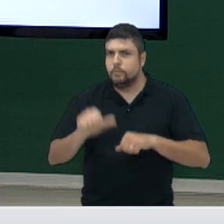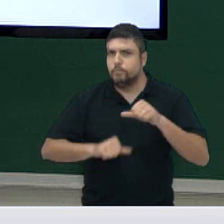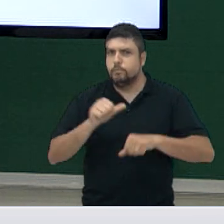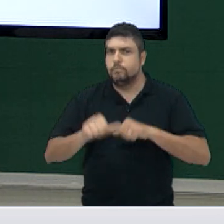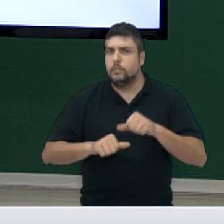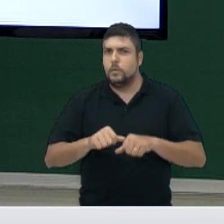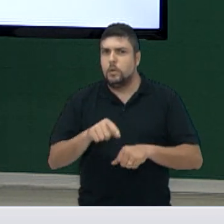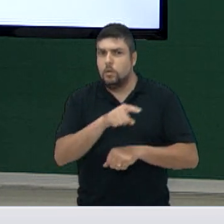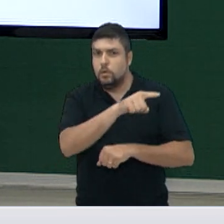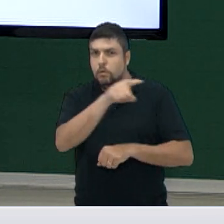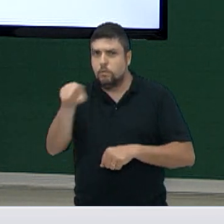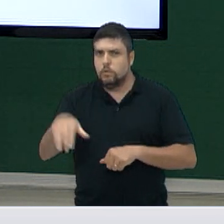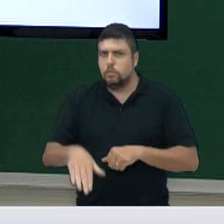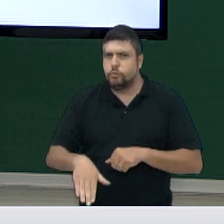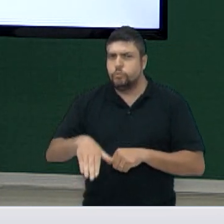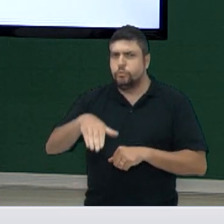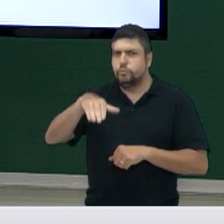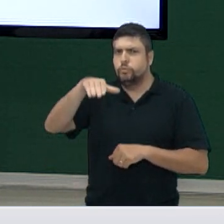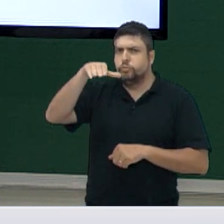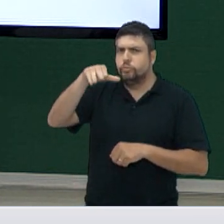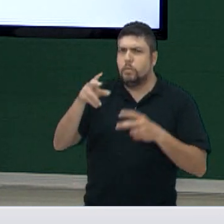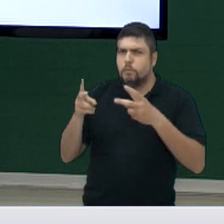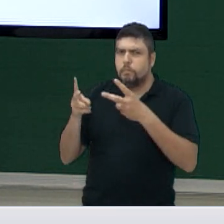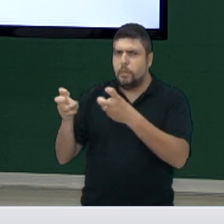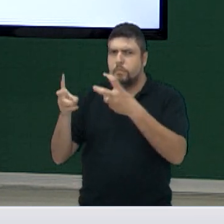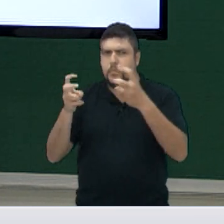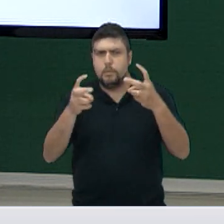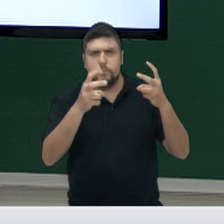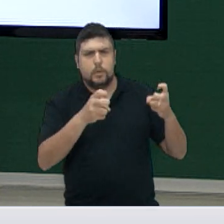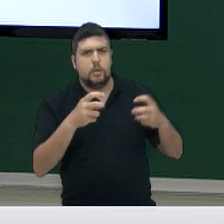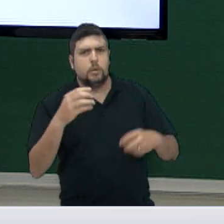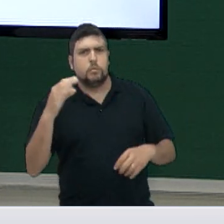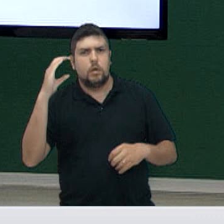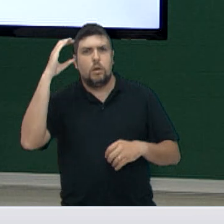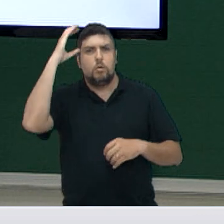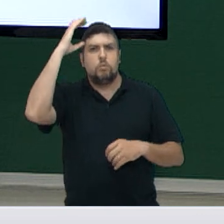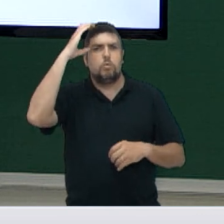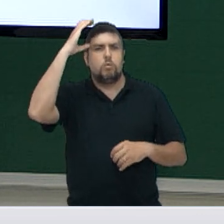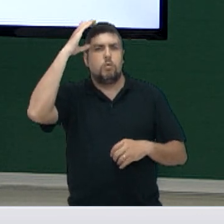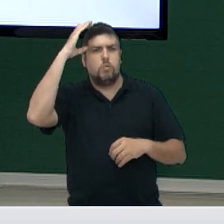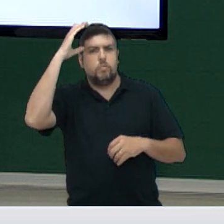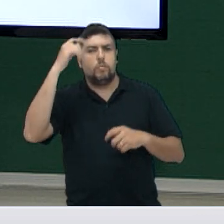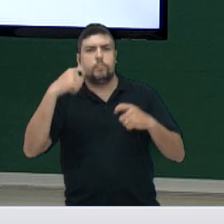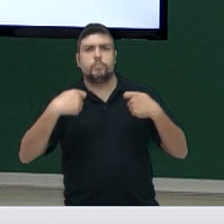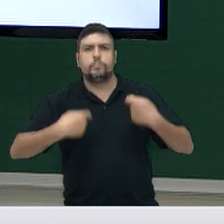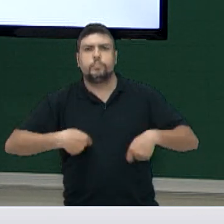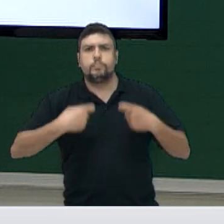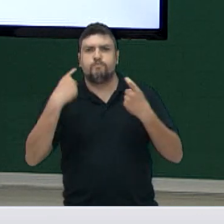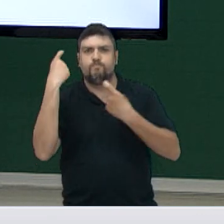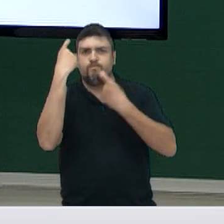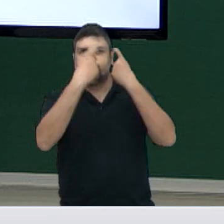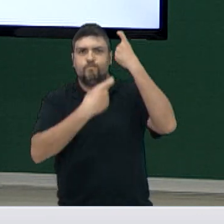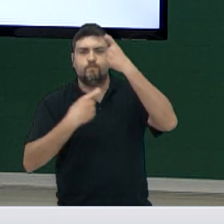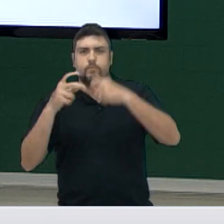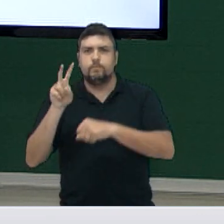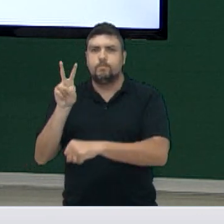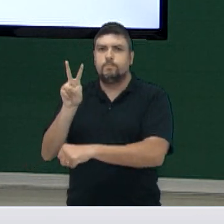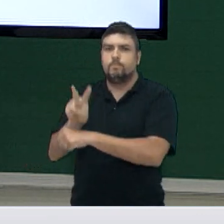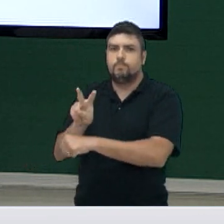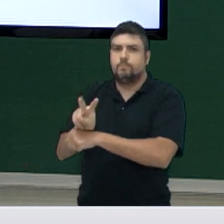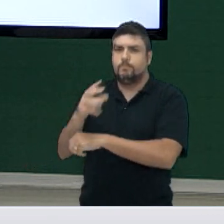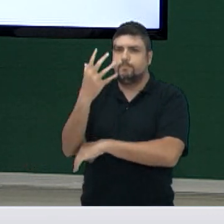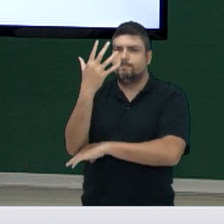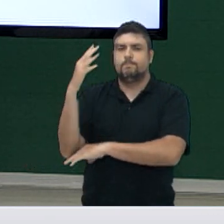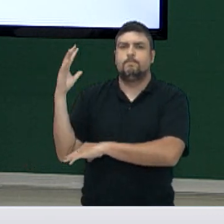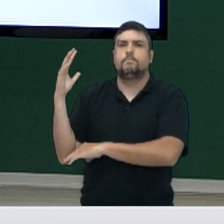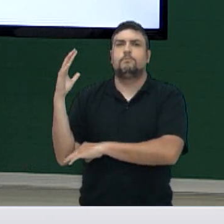estão crescendo e vocês estão vindo com uma outra consciência, a consciência da preservação. Isso é muito legal.